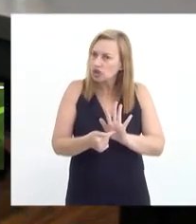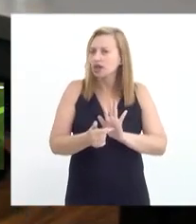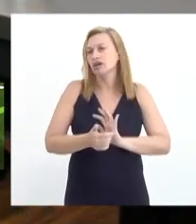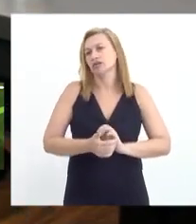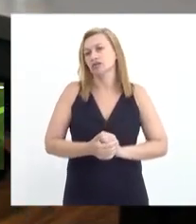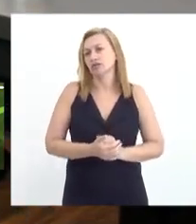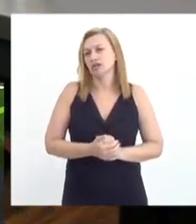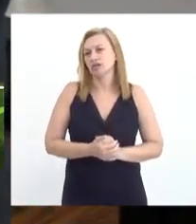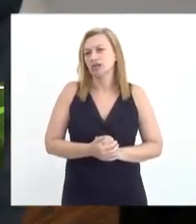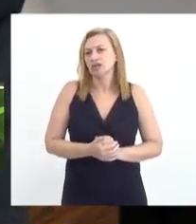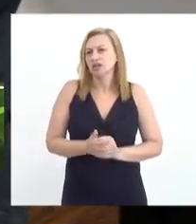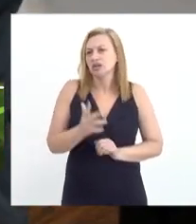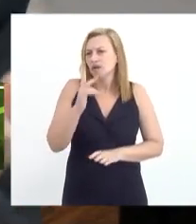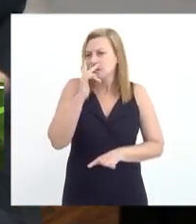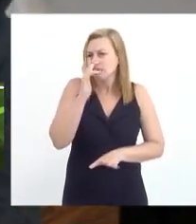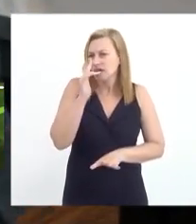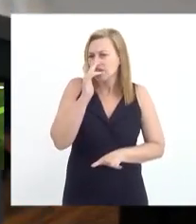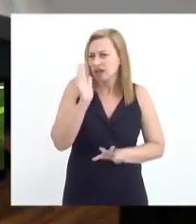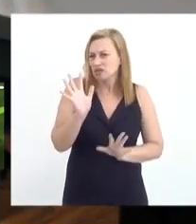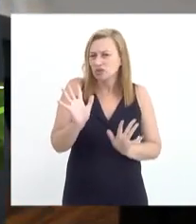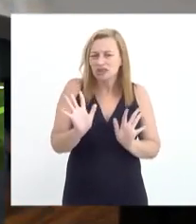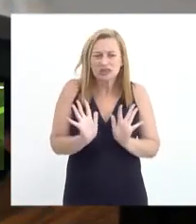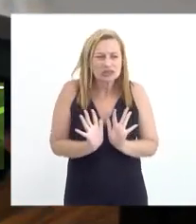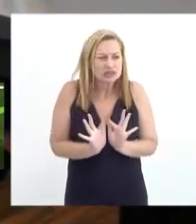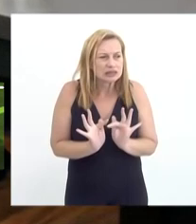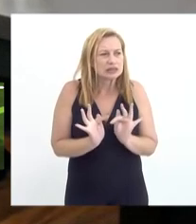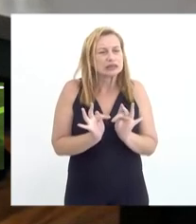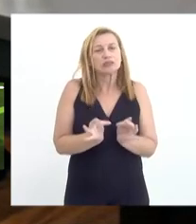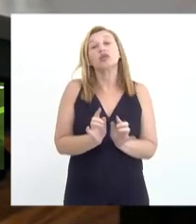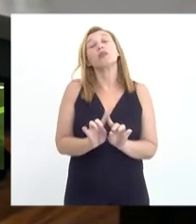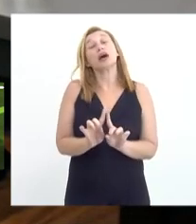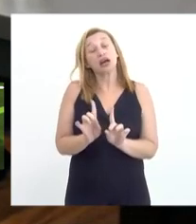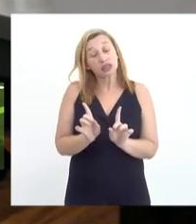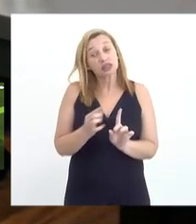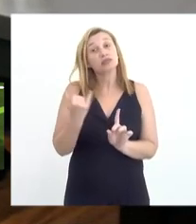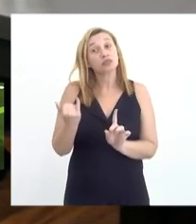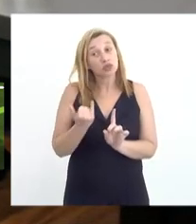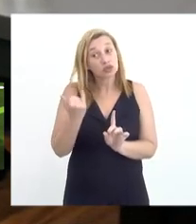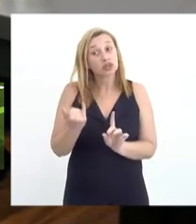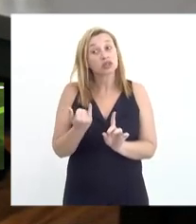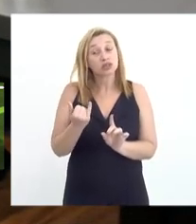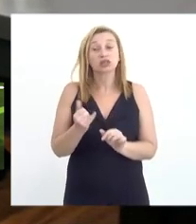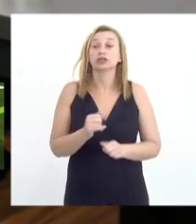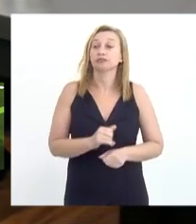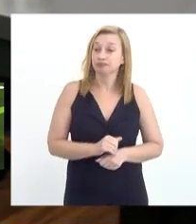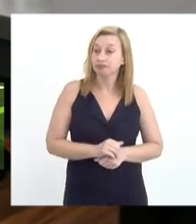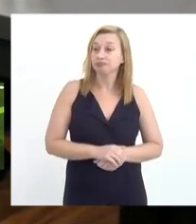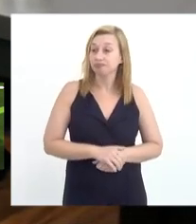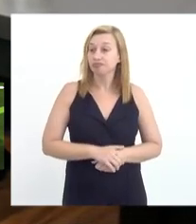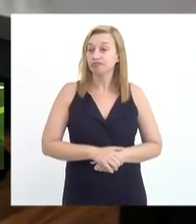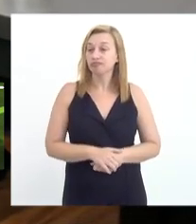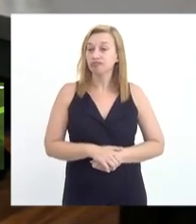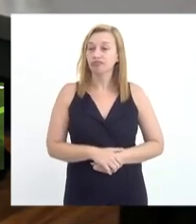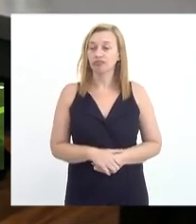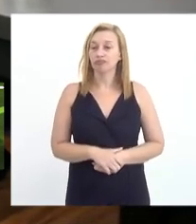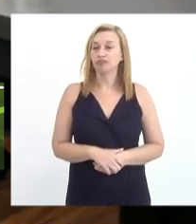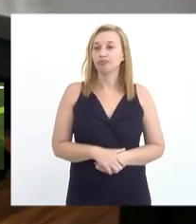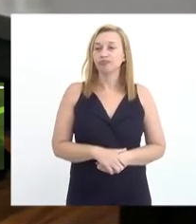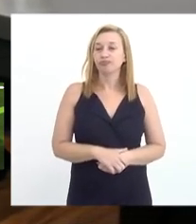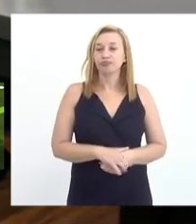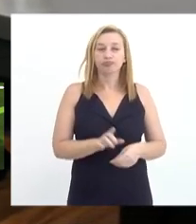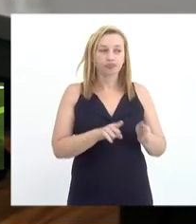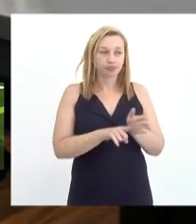Parece uma Uma sutileza Mas É Exatamente Nessa questão E eu